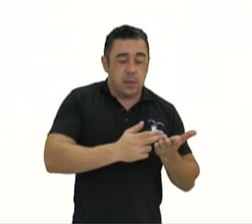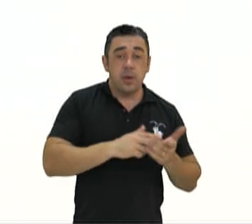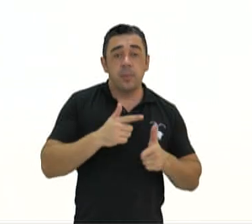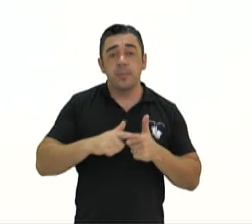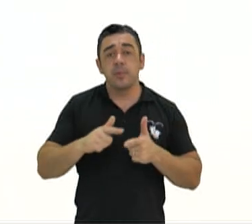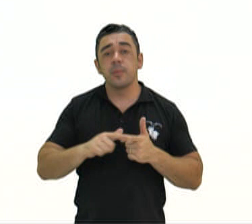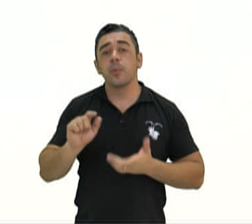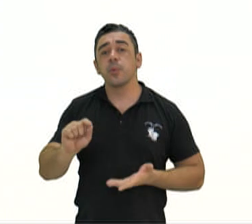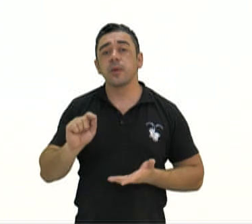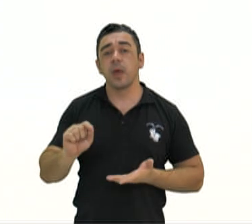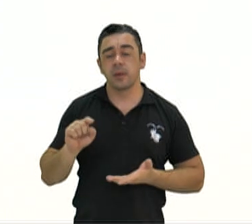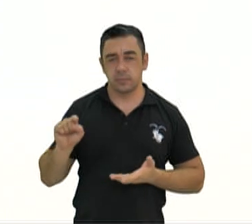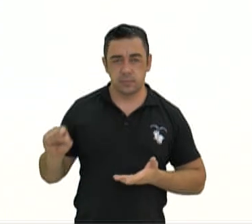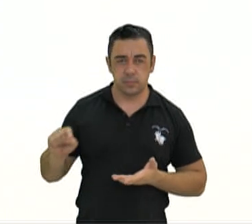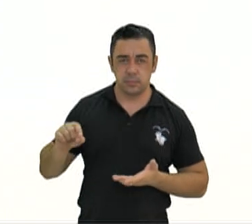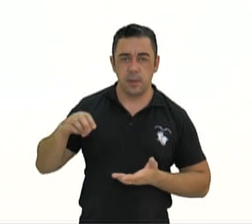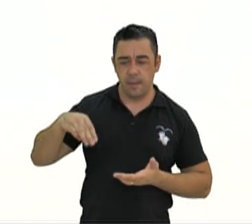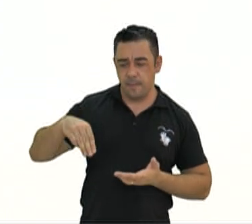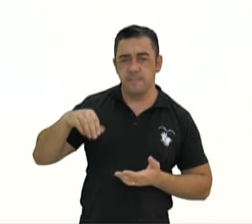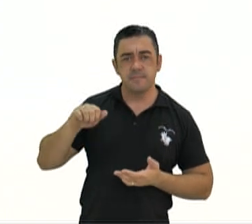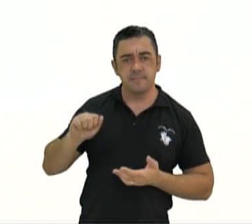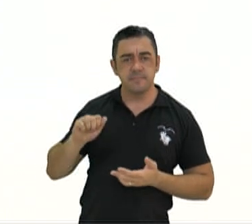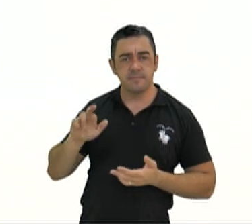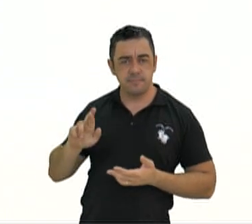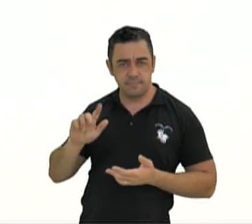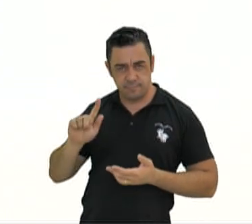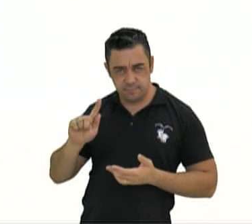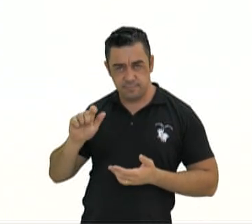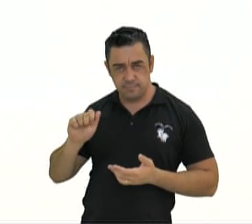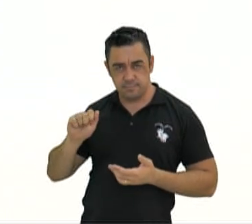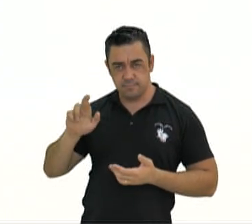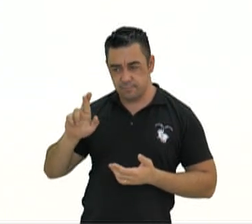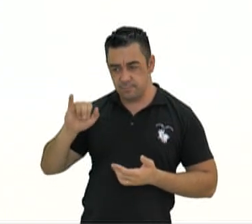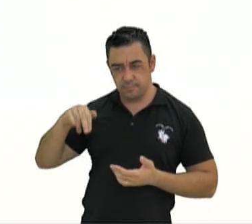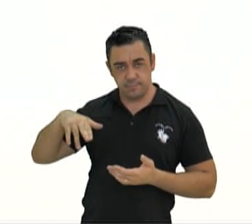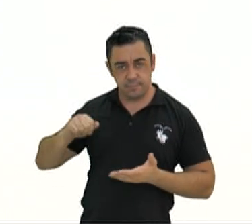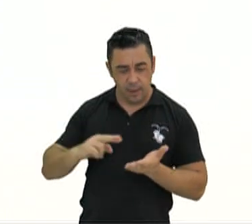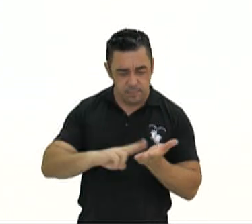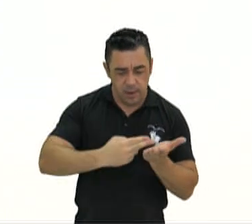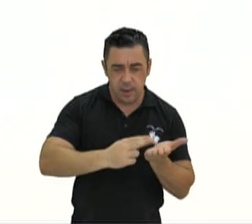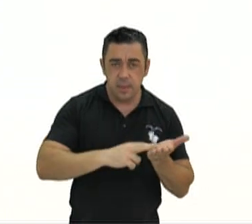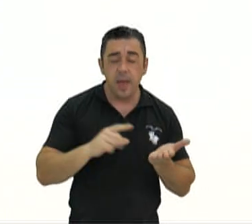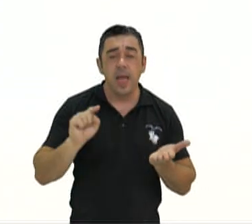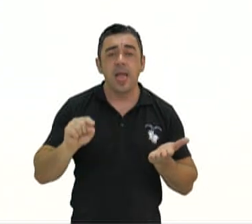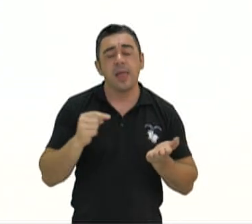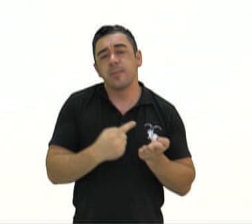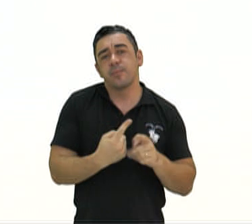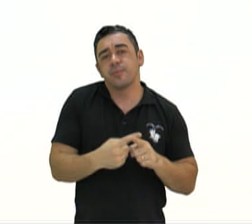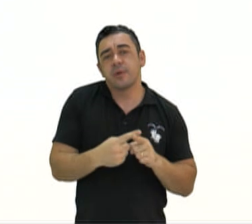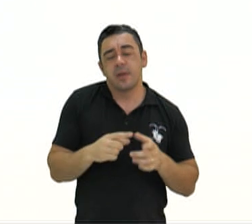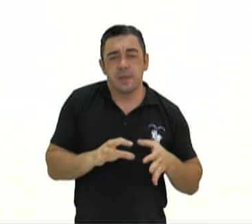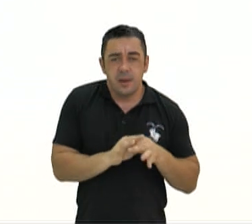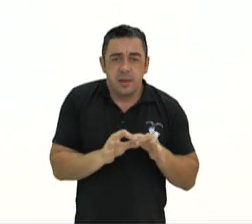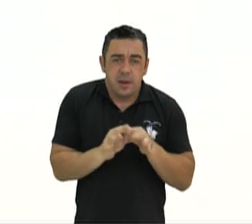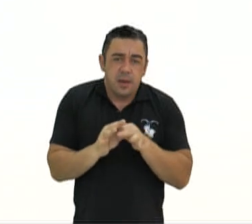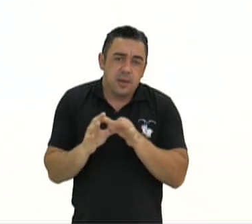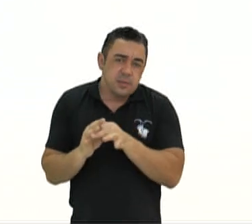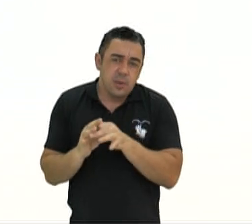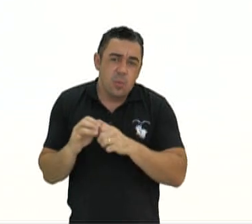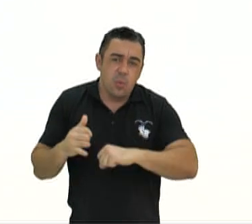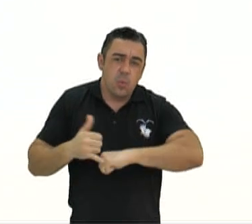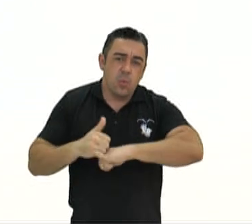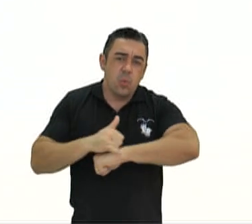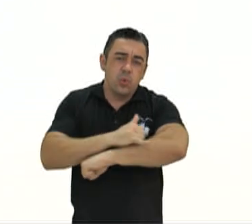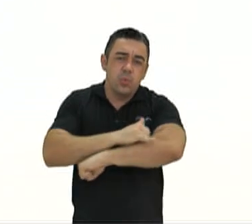da margarina, do composto hidrogenado, é que ele apresenta bastante ligações,